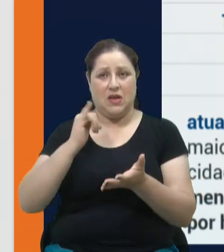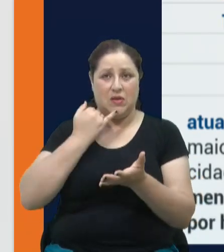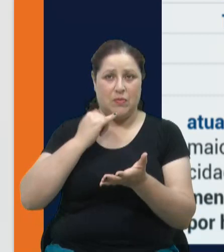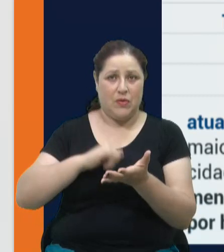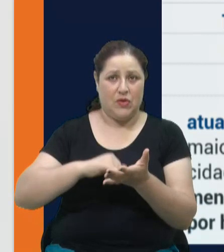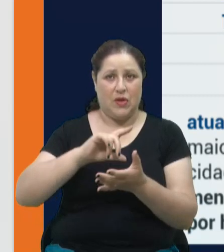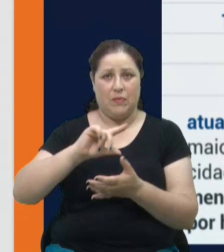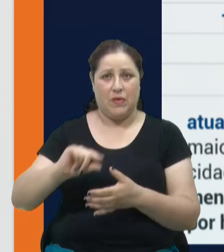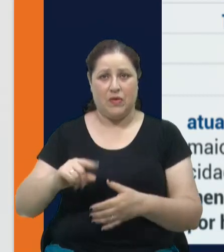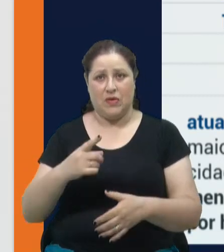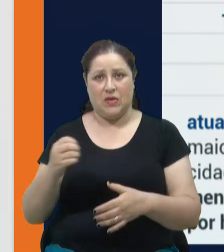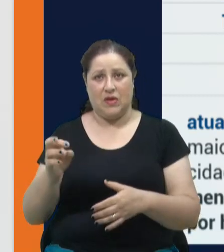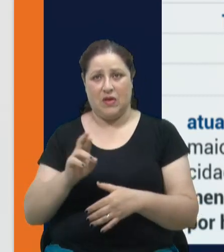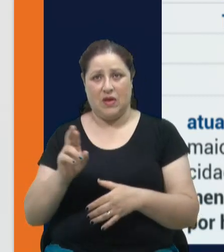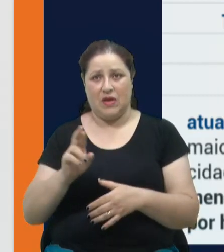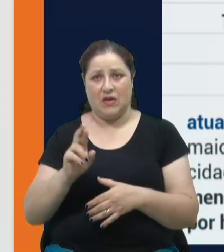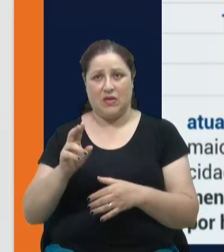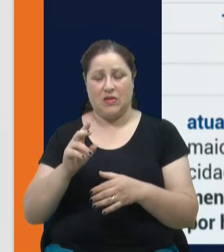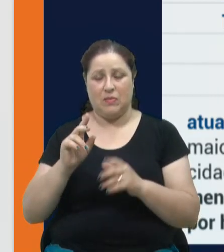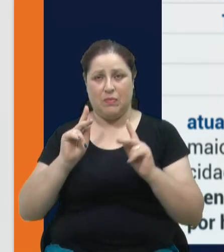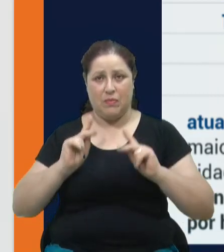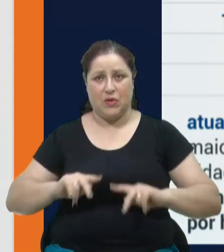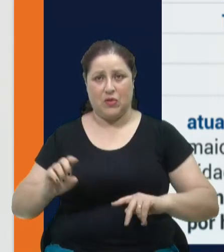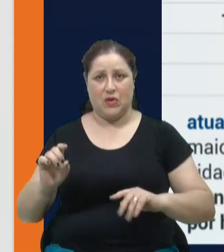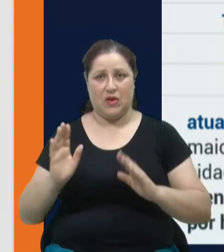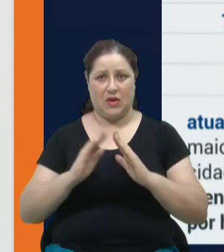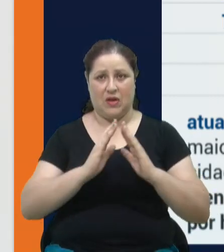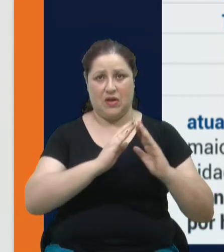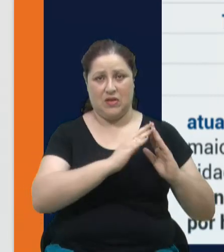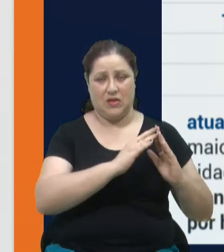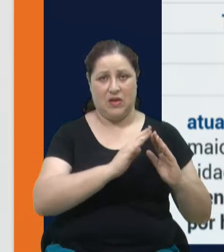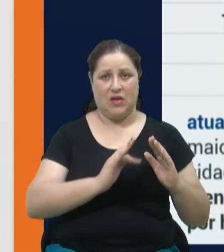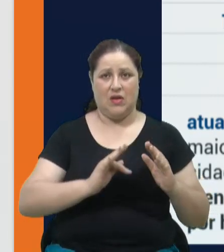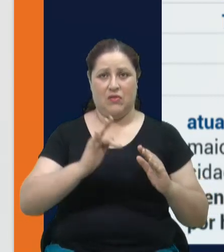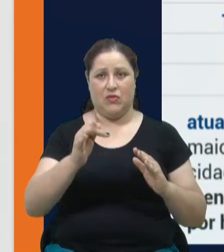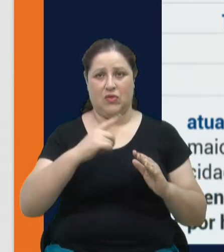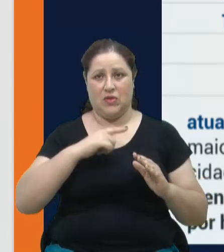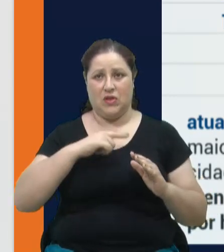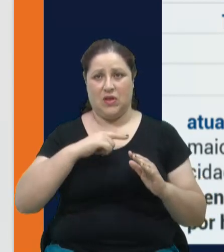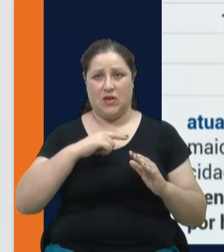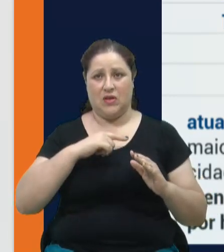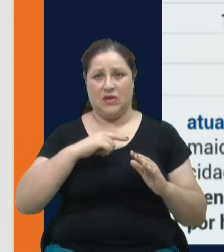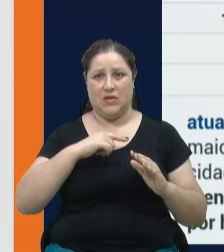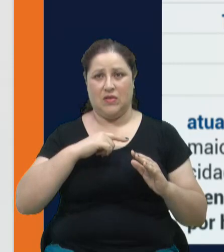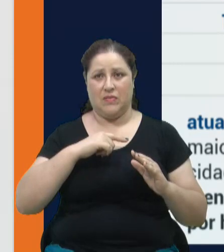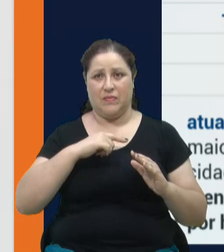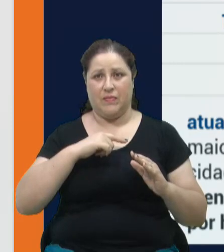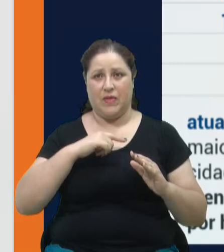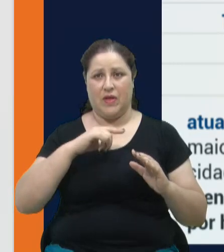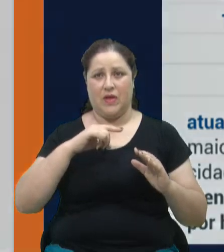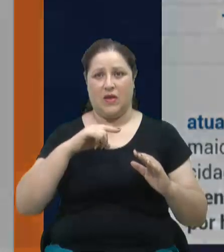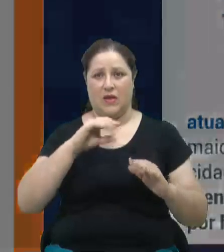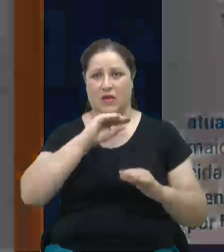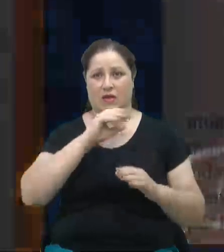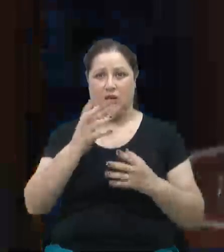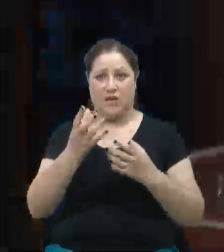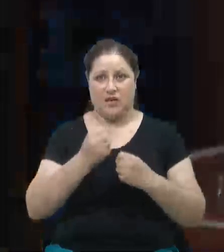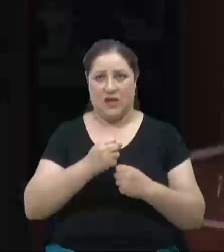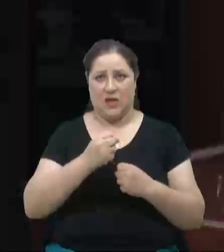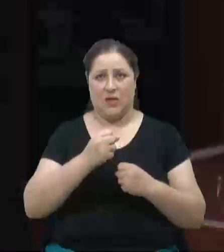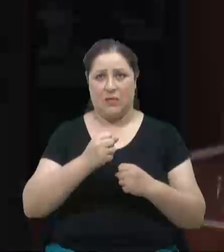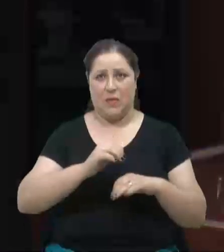se aprovado, 90% dos municípios terão receita acima de 210 e menor que 840. ou